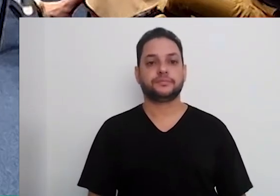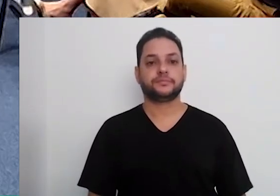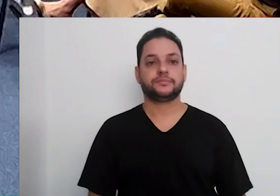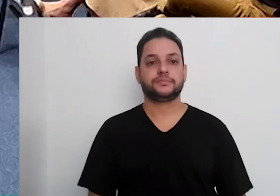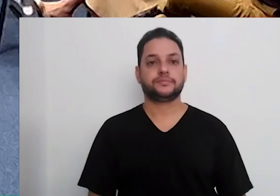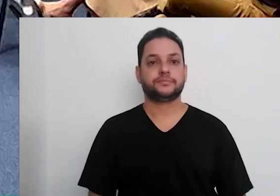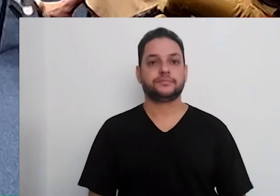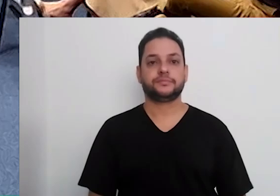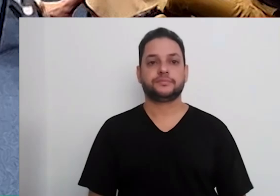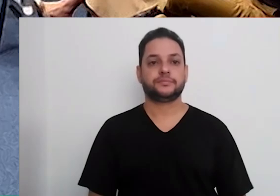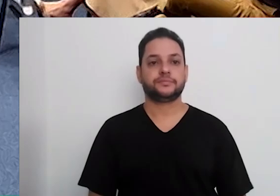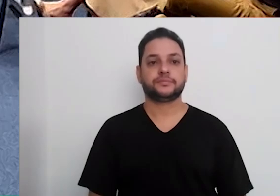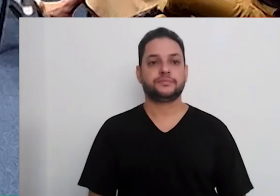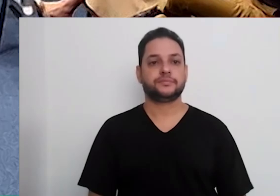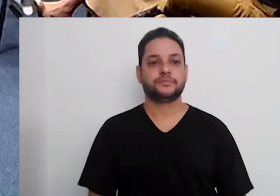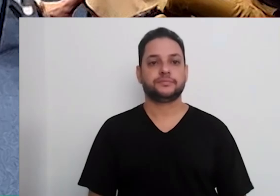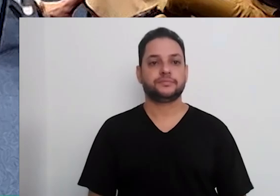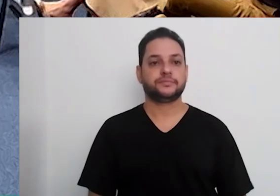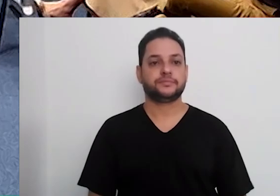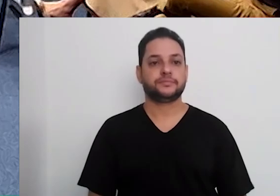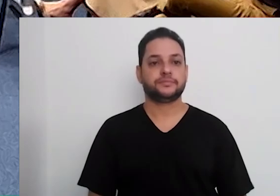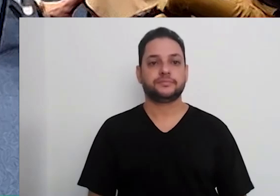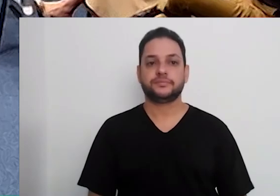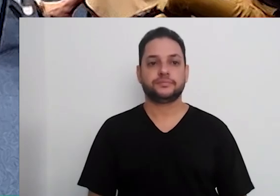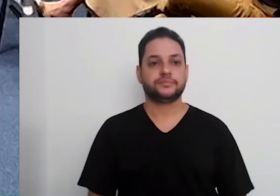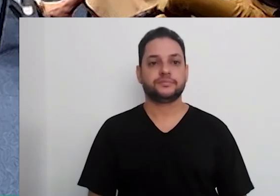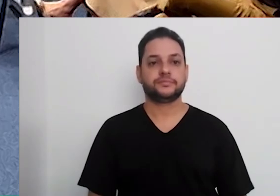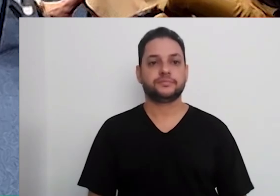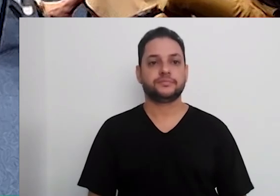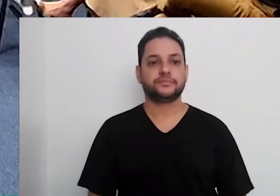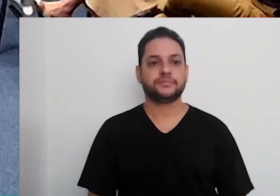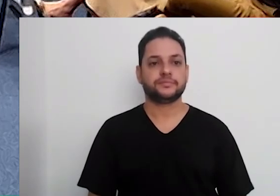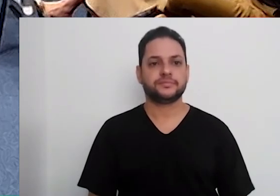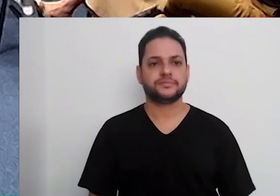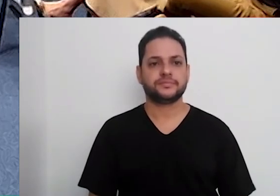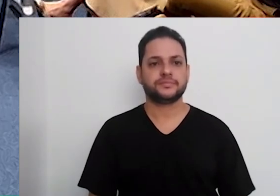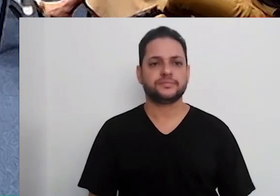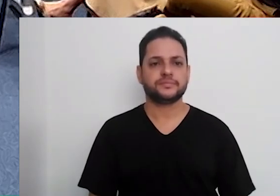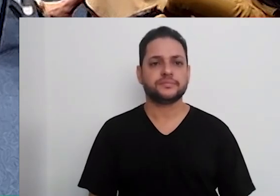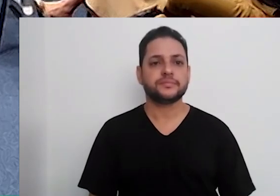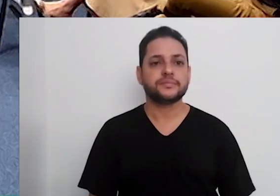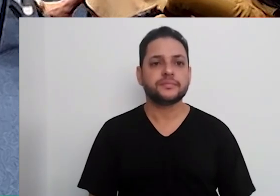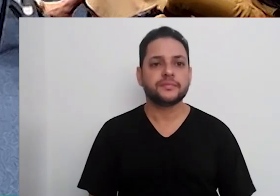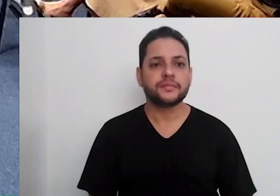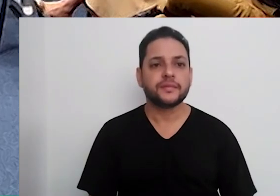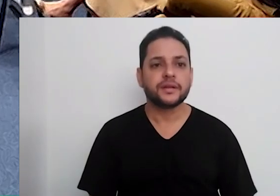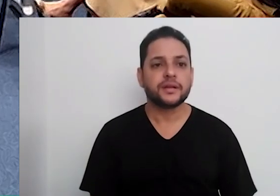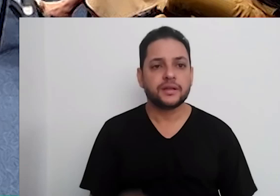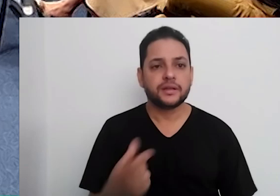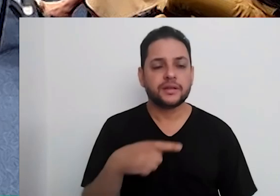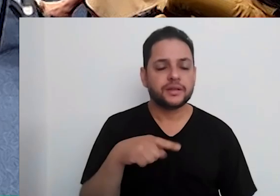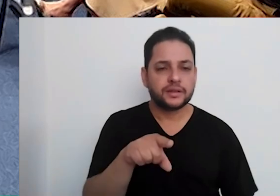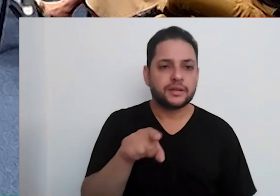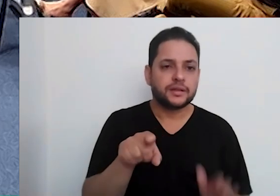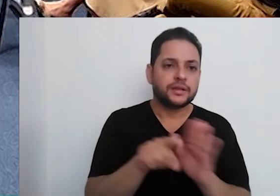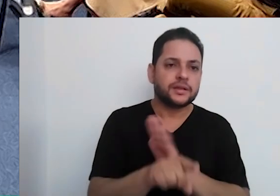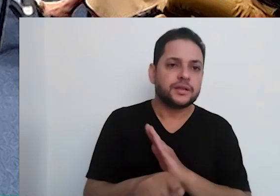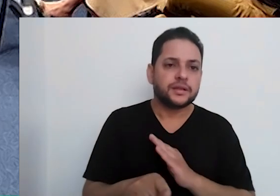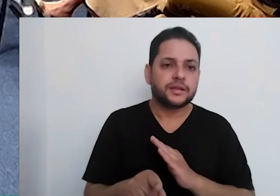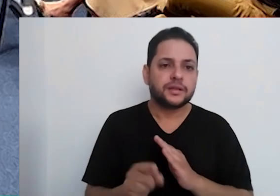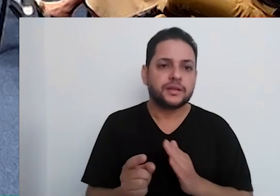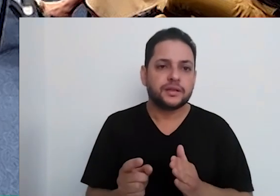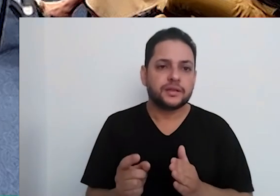B dia eh falando especificamente sobre o castigo né o primeiro